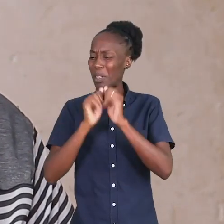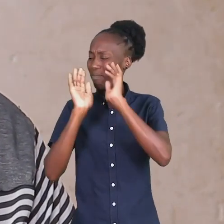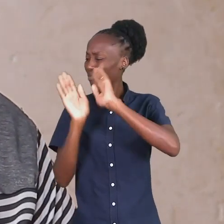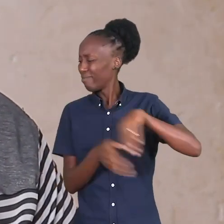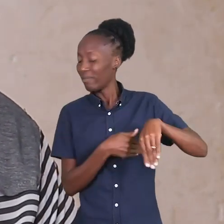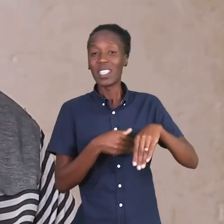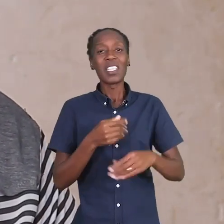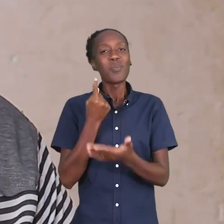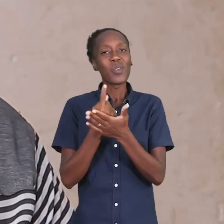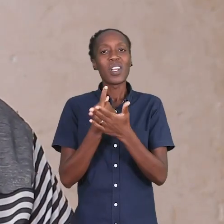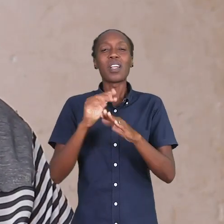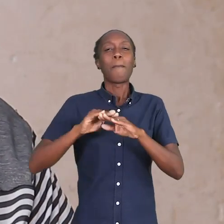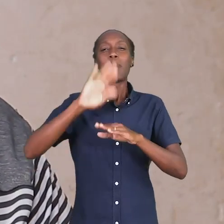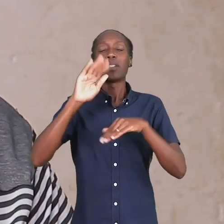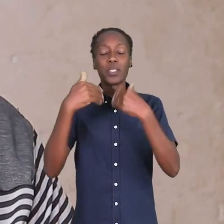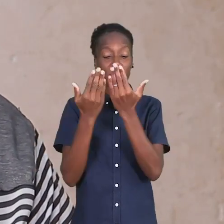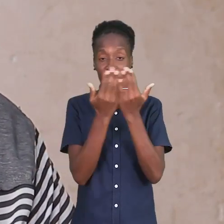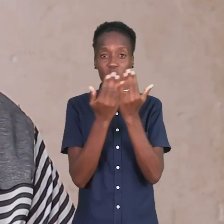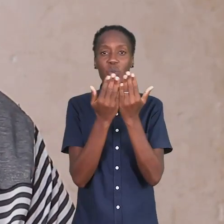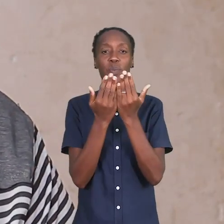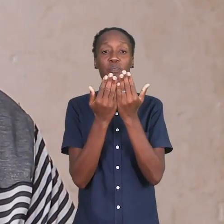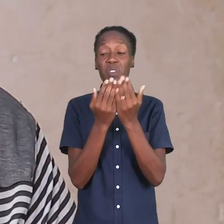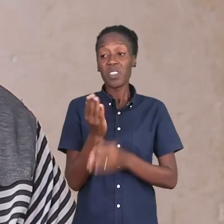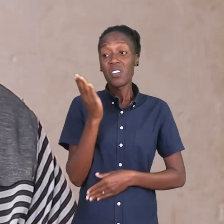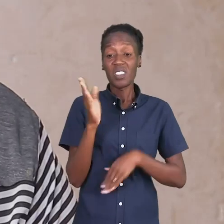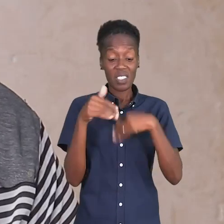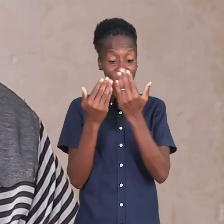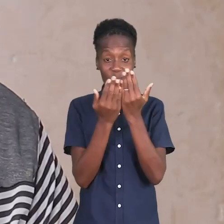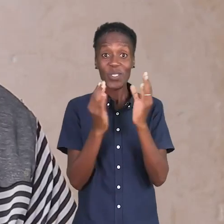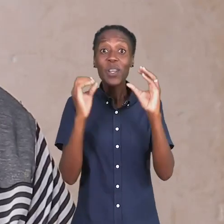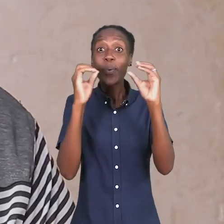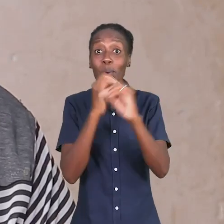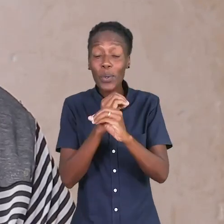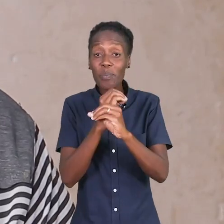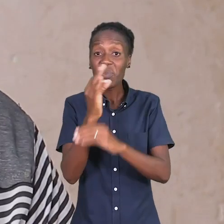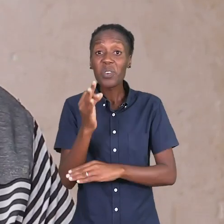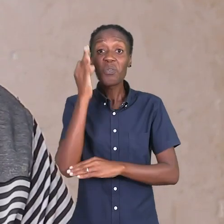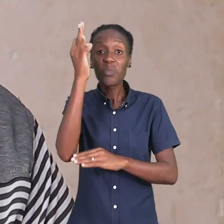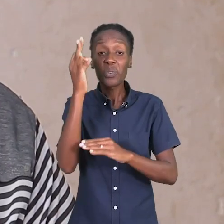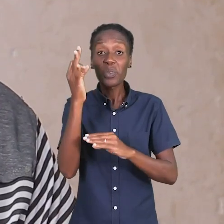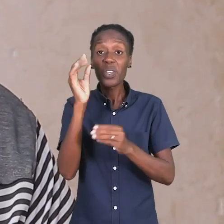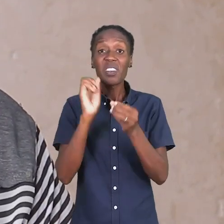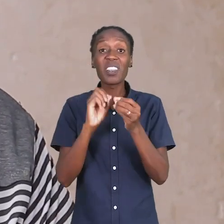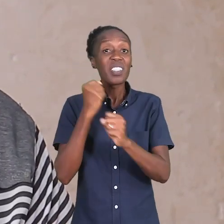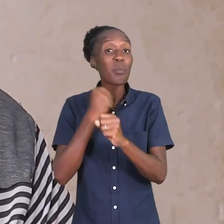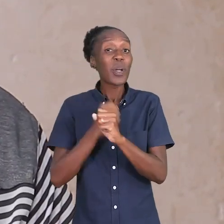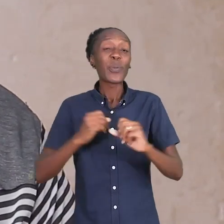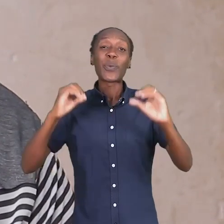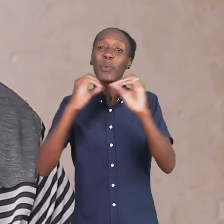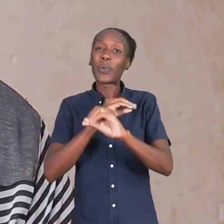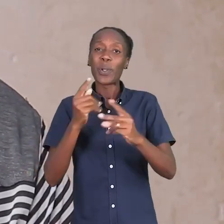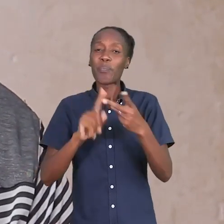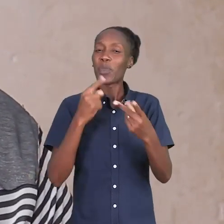problema. Mas vai à escola. Porque se você não vai à escola, você não vai fazer nada na vida. Tem que se formar. Já